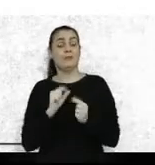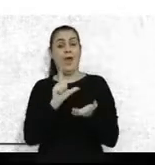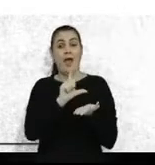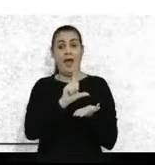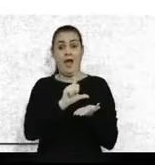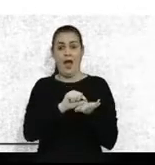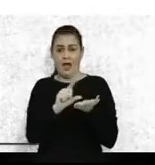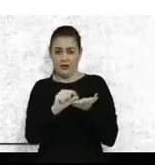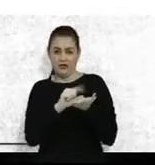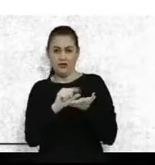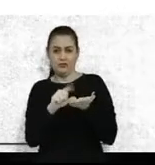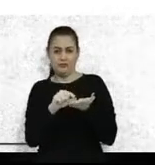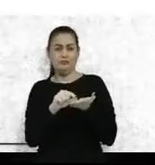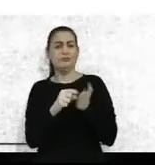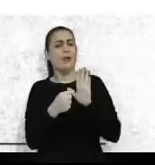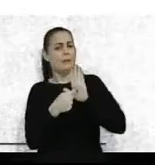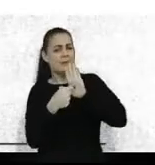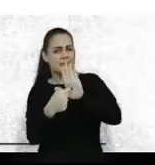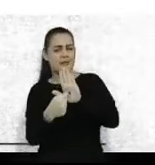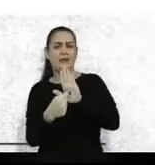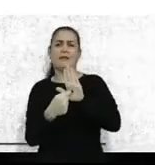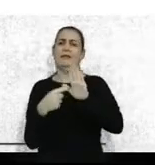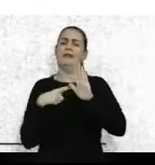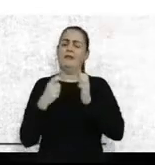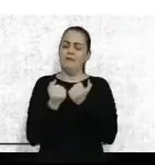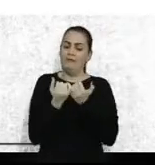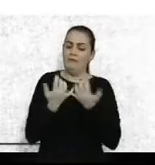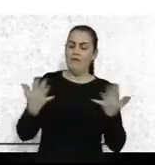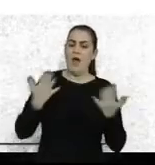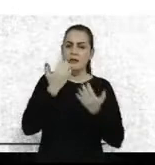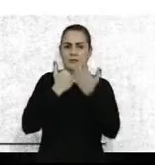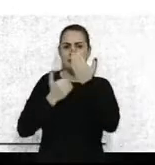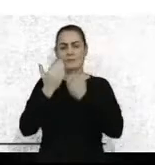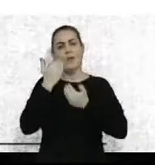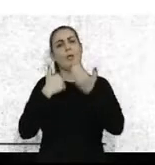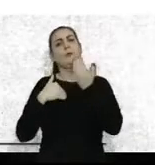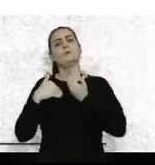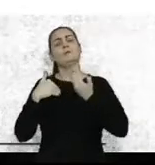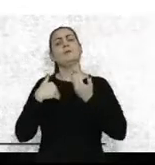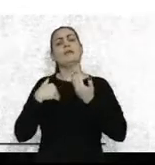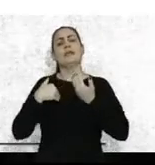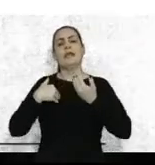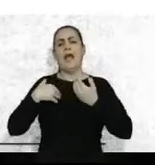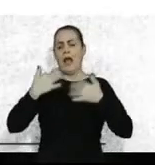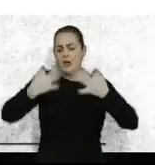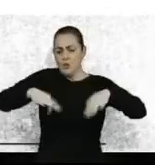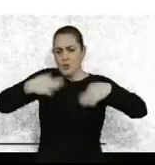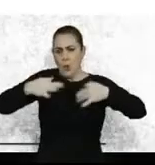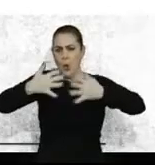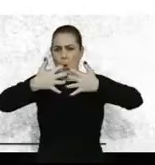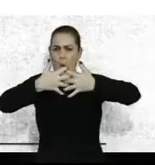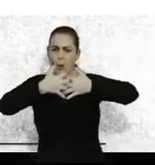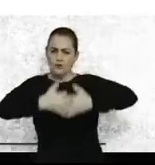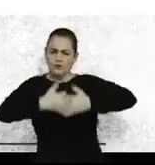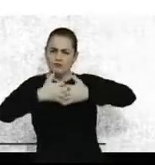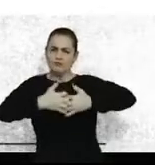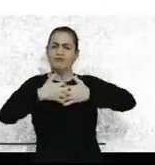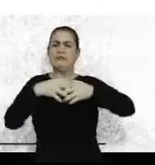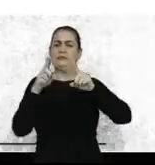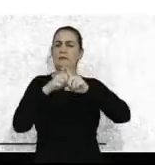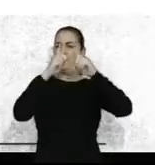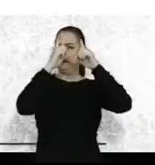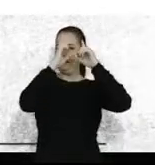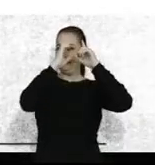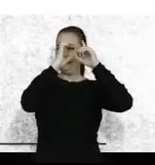gama de alimentos que vai trabalhar com essa redução da dor muscular, da dor articular, do dano celular que pode ser causado. E aí, de novo,